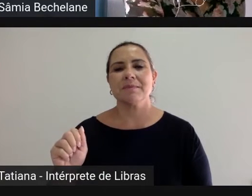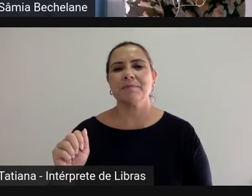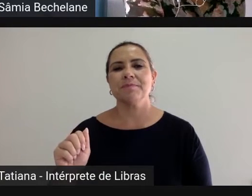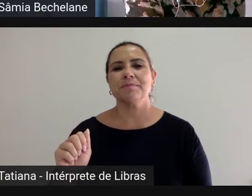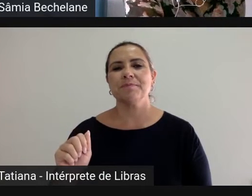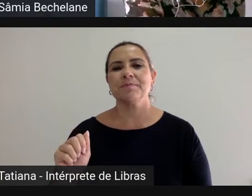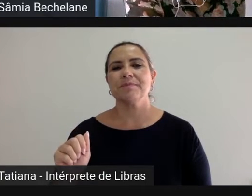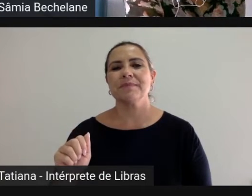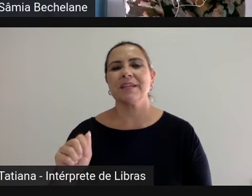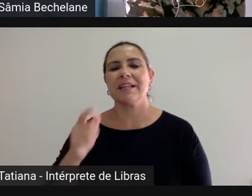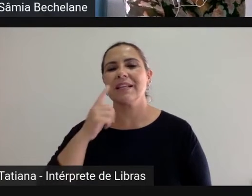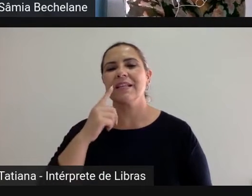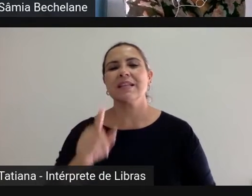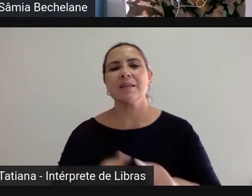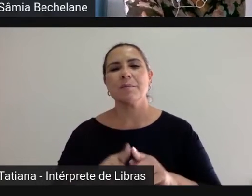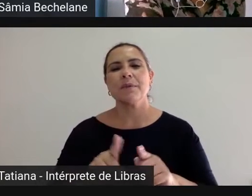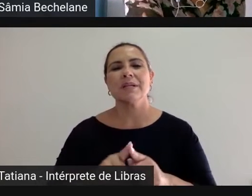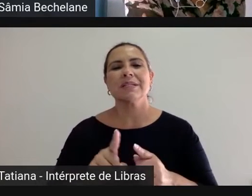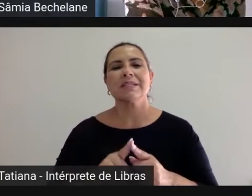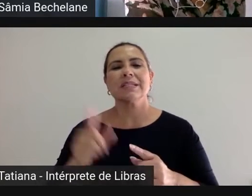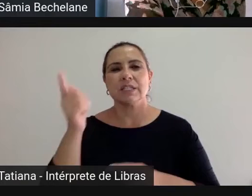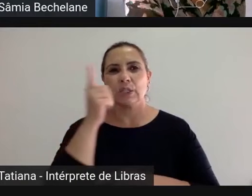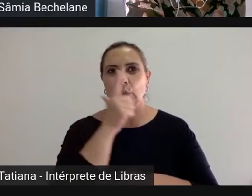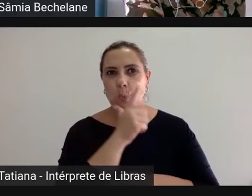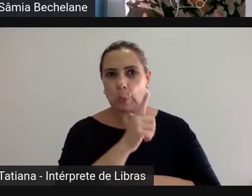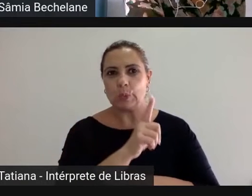as agências elas estão